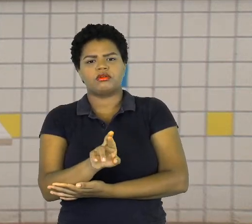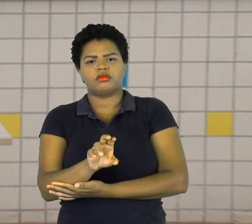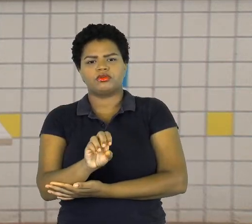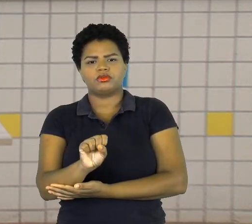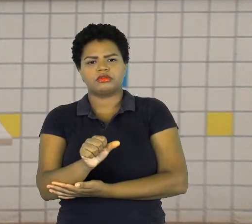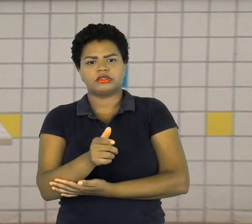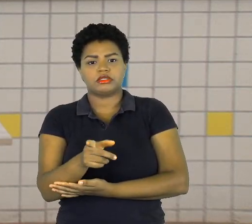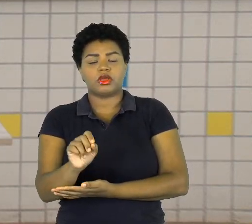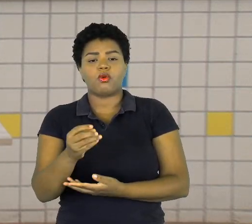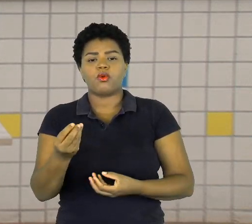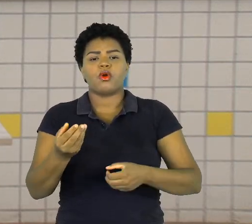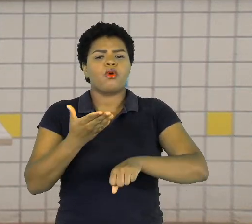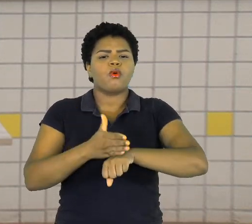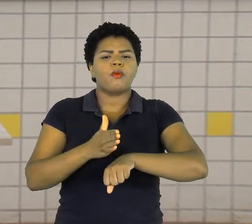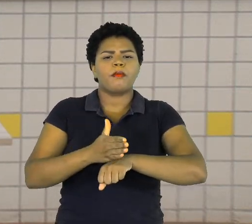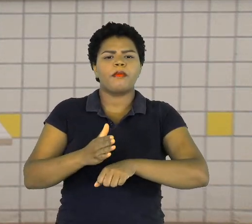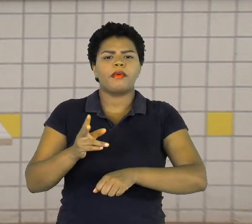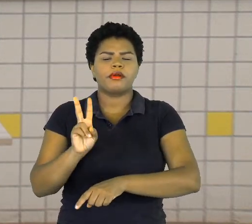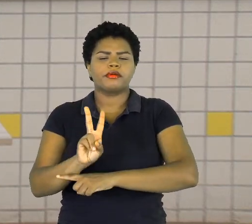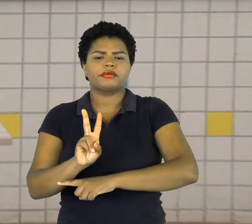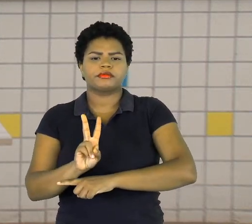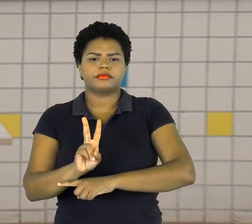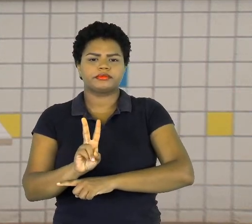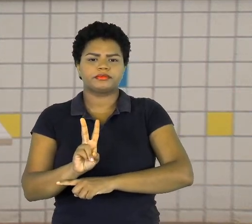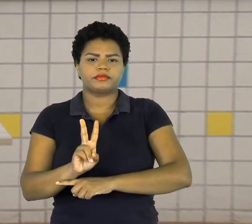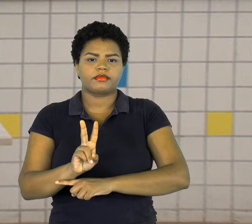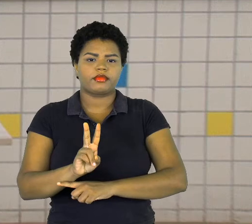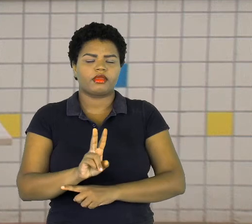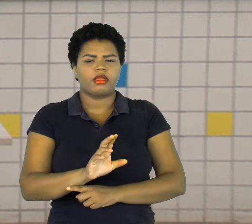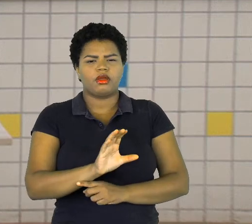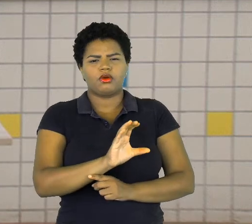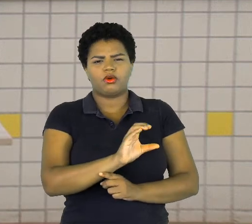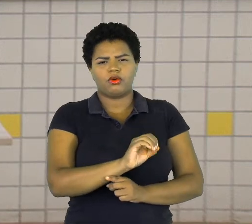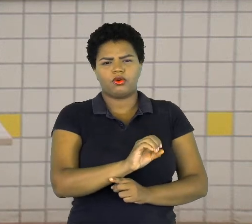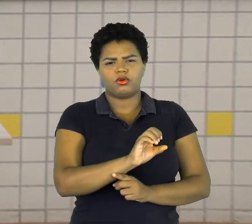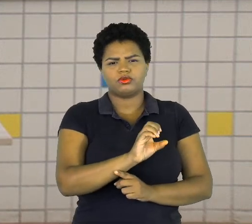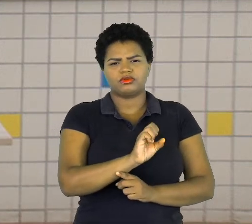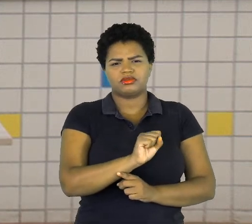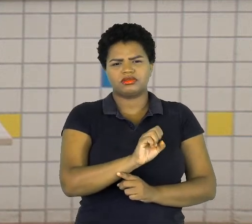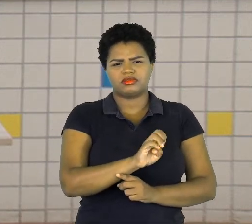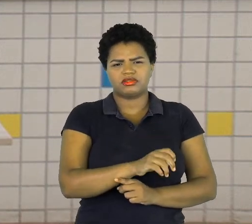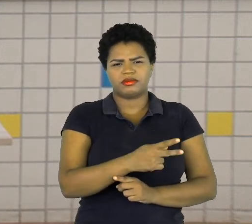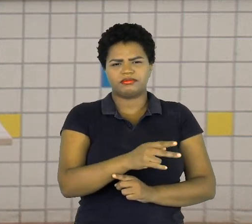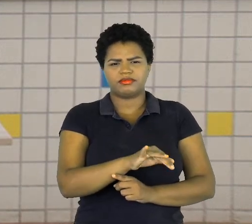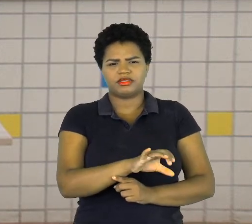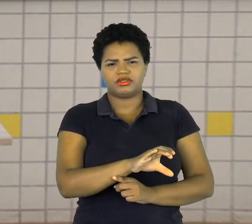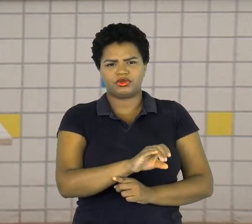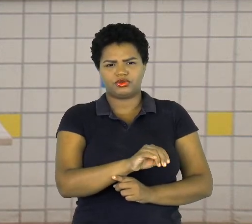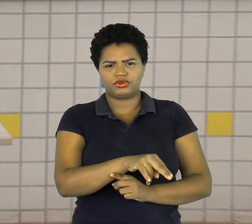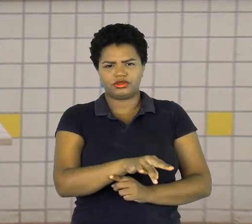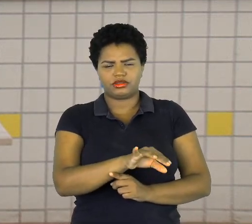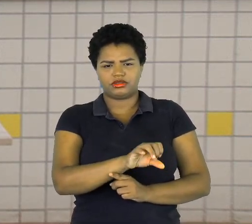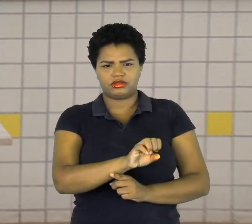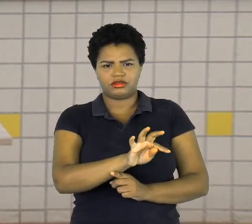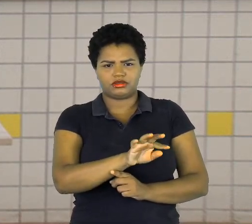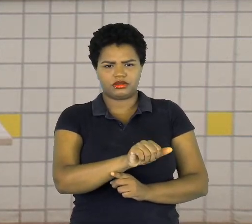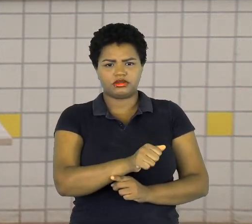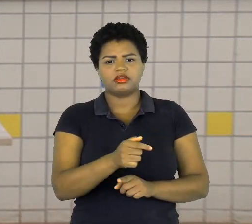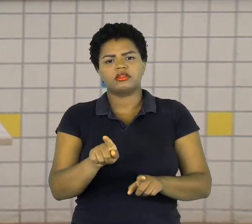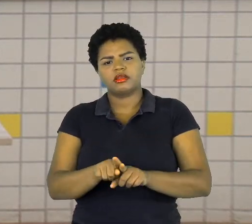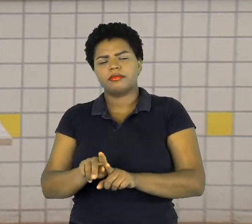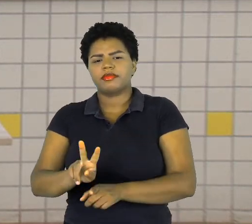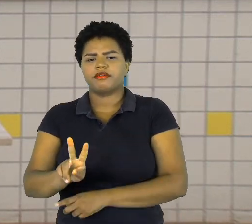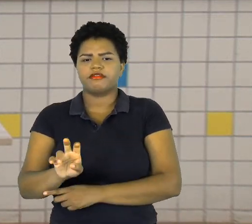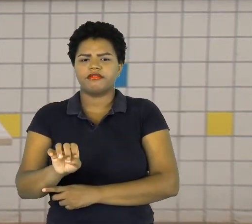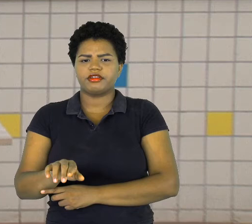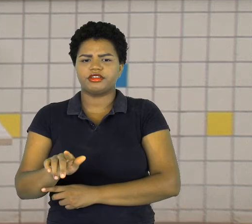as conservacionistas e as vegetativas. Entenderam? Aí você pode estar perguntando: professor, e quais são as erosões? Existe